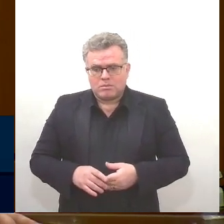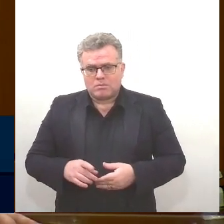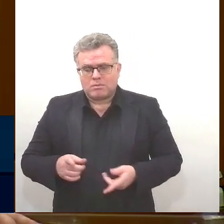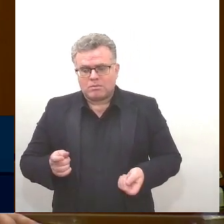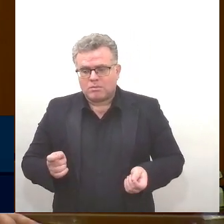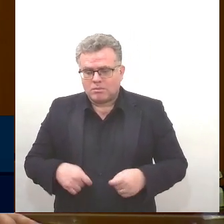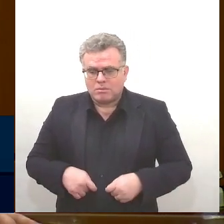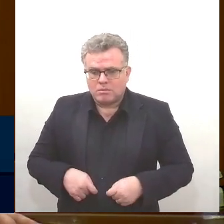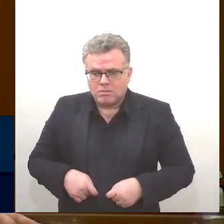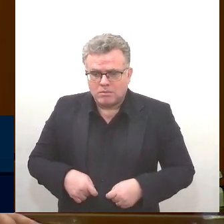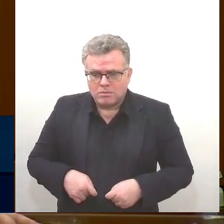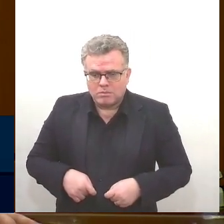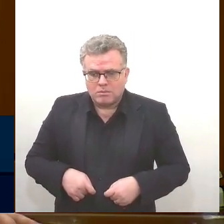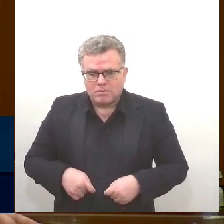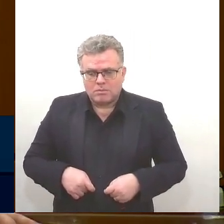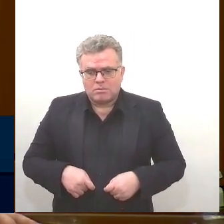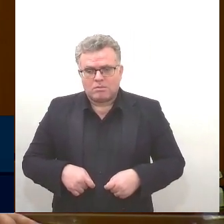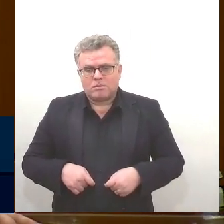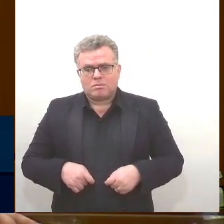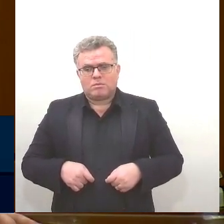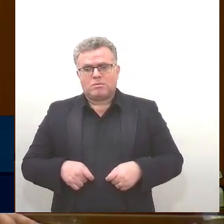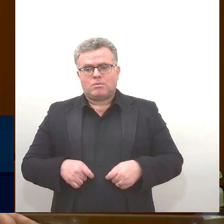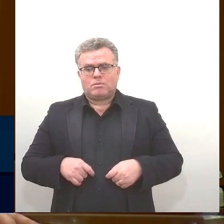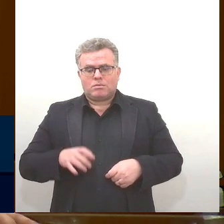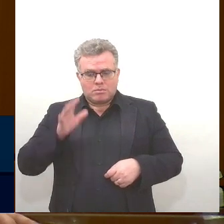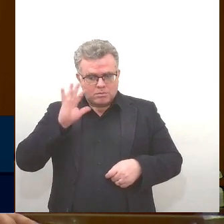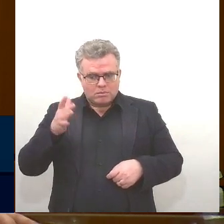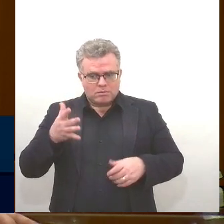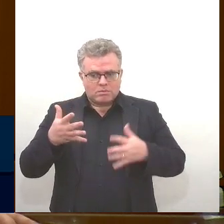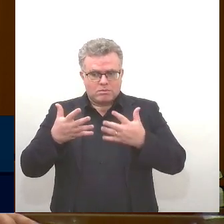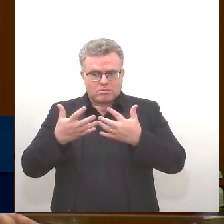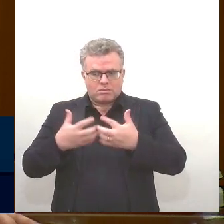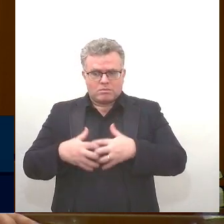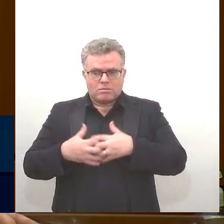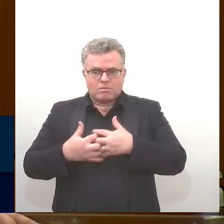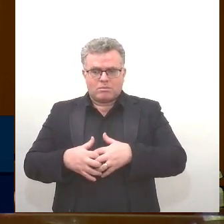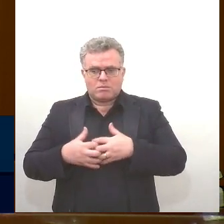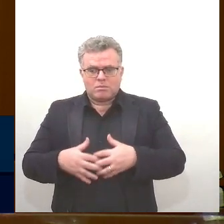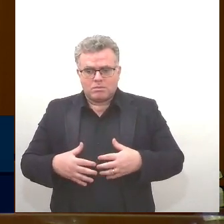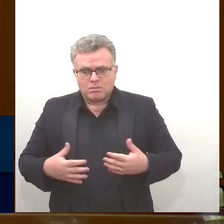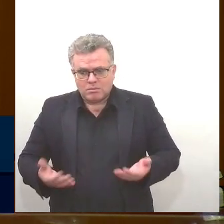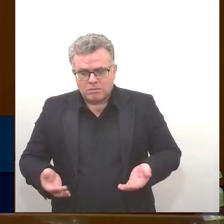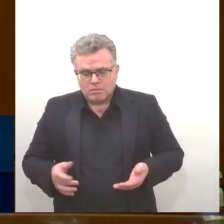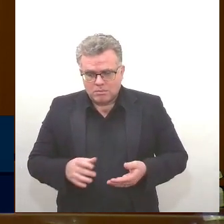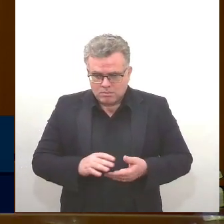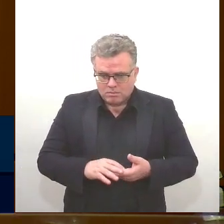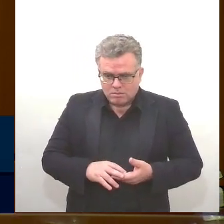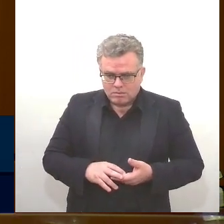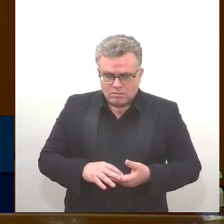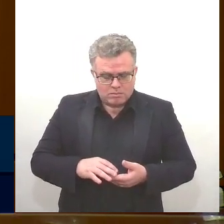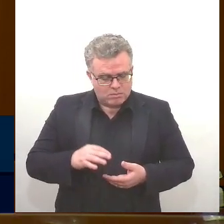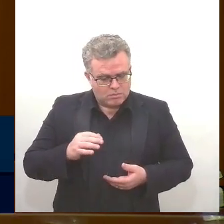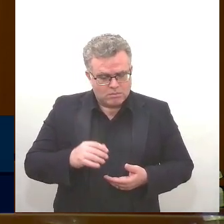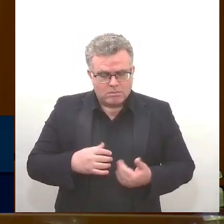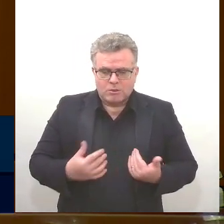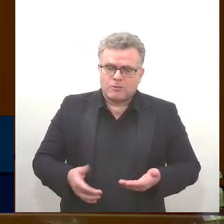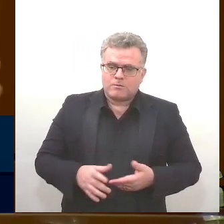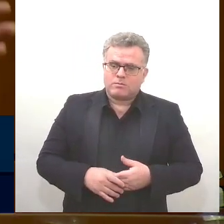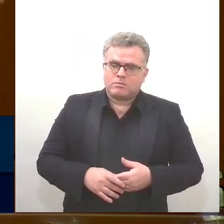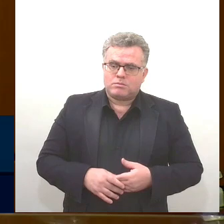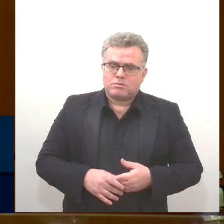eh pensar diferente e veja o que é a integridade do cidadão porque talvez a